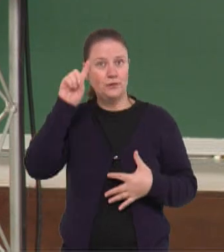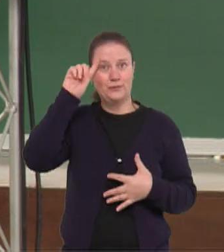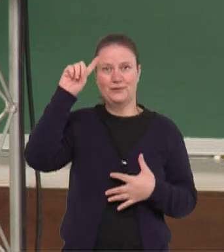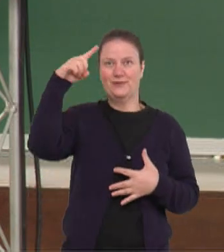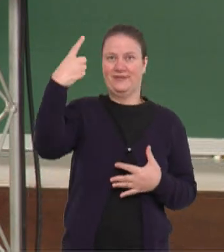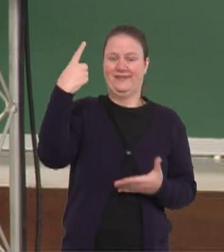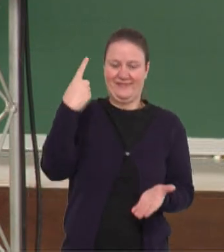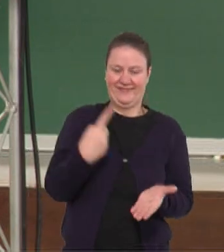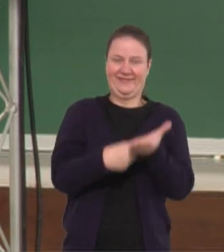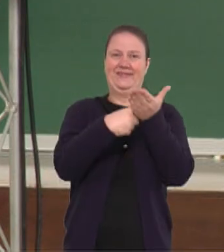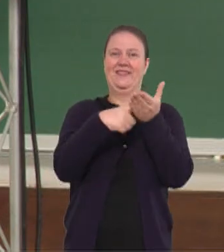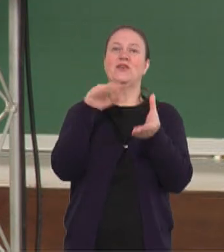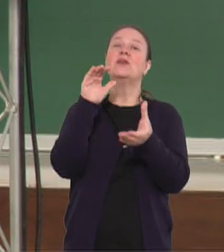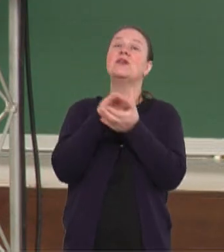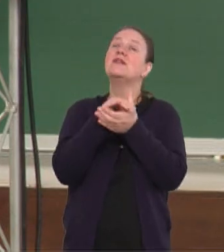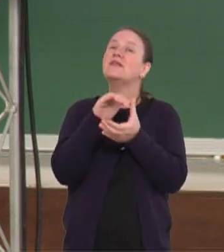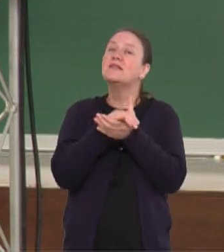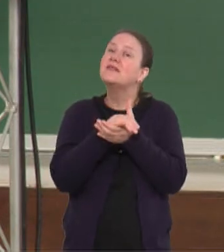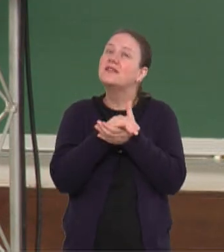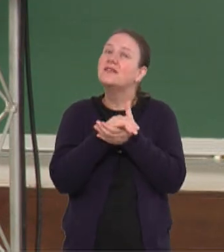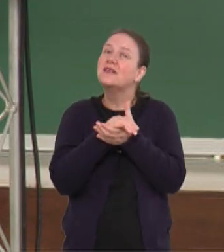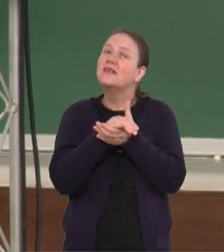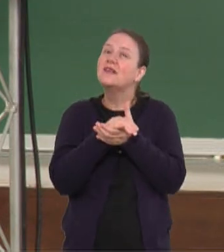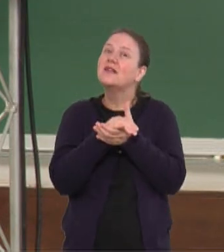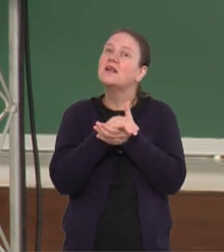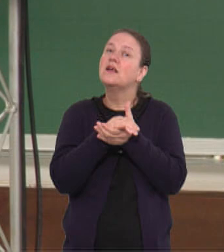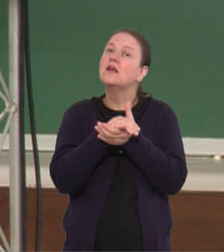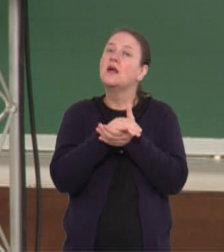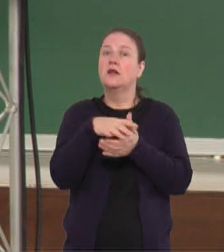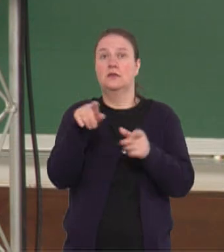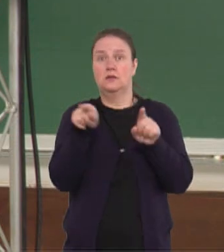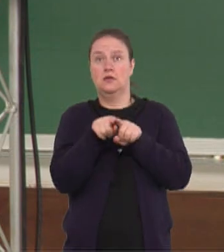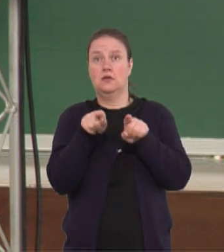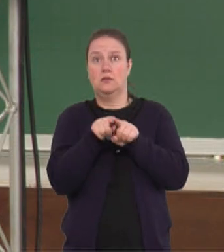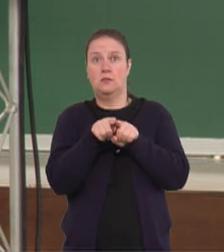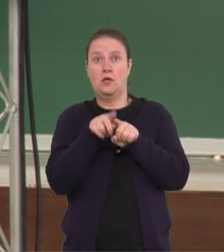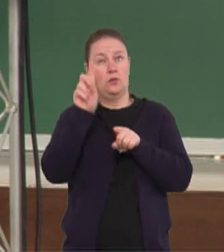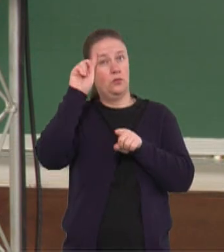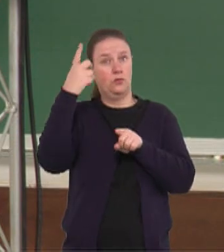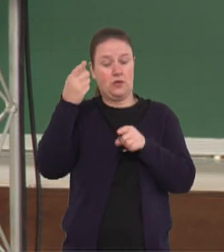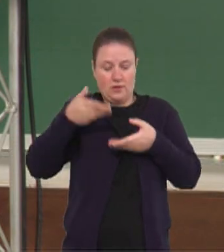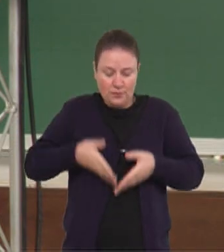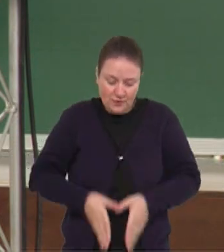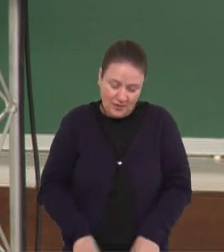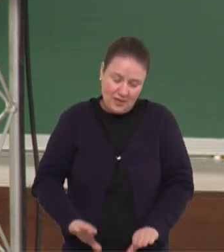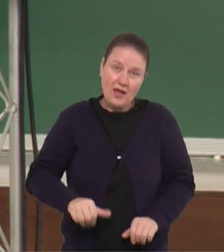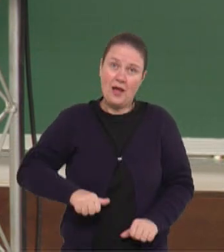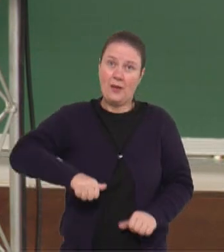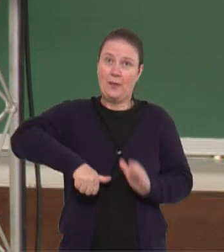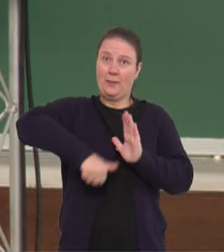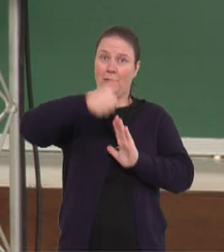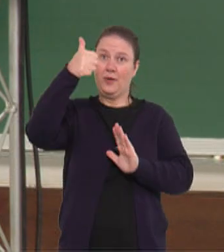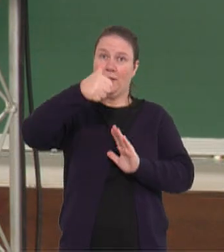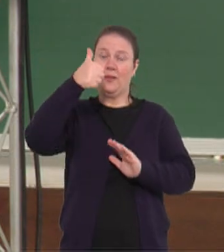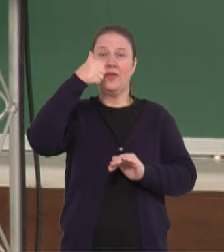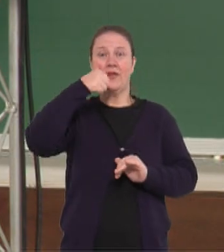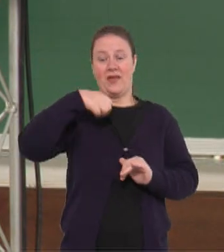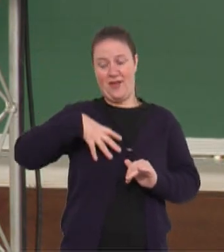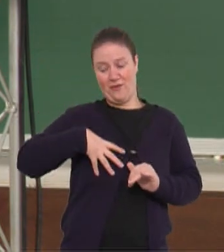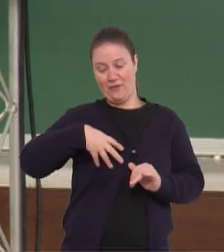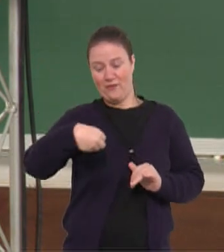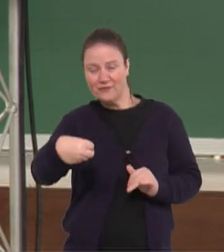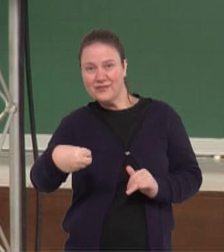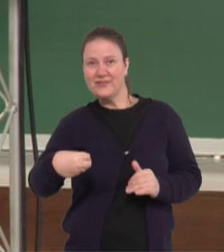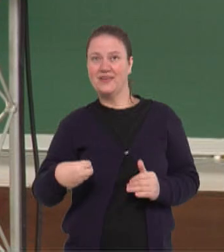exemplo. Se eu fosse contar a história para vocês do dia do nascimento da minha primeira filha. O que acontece? Eu estou aqui com